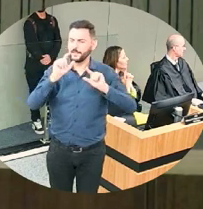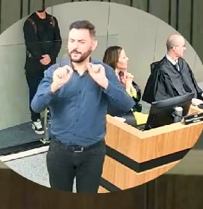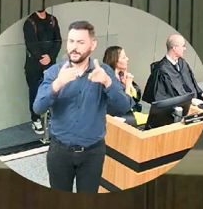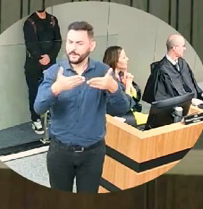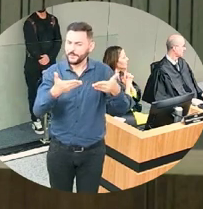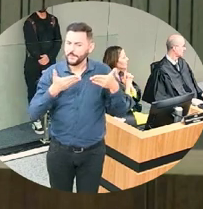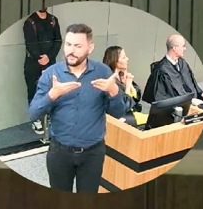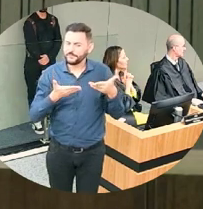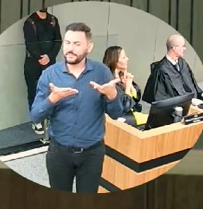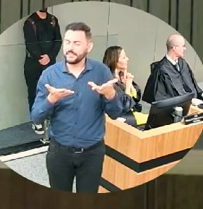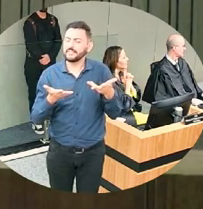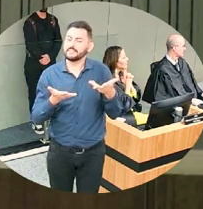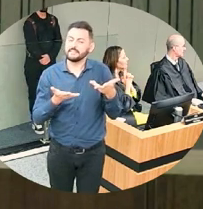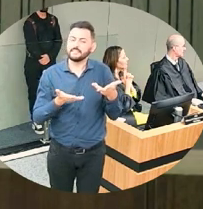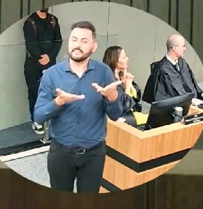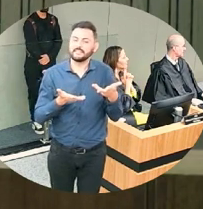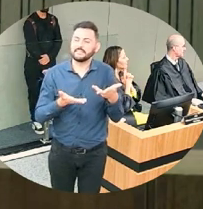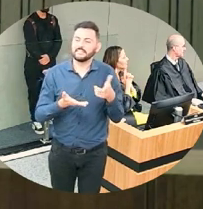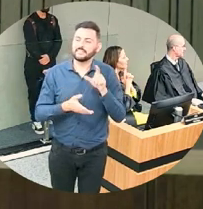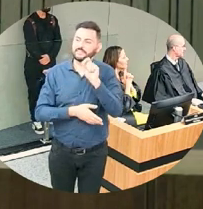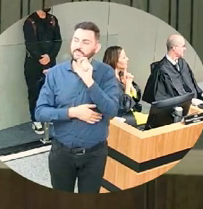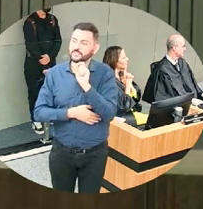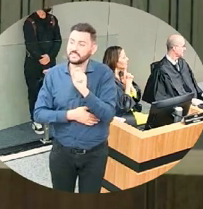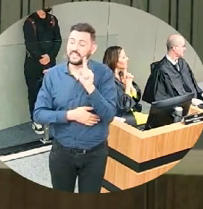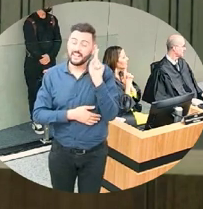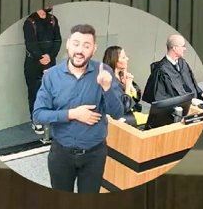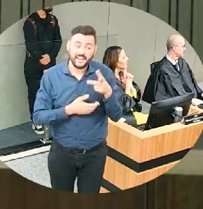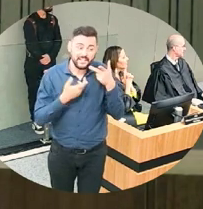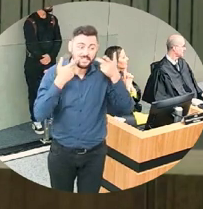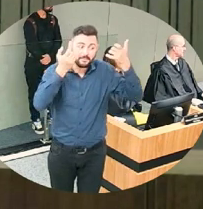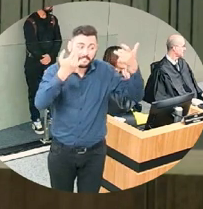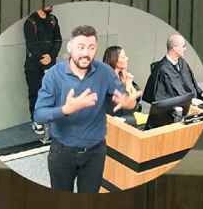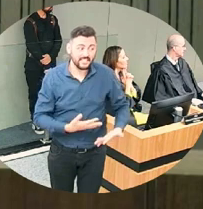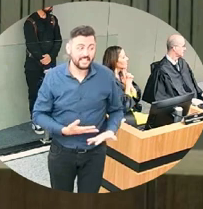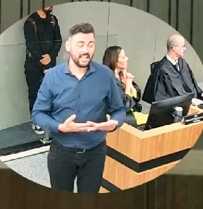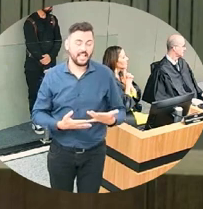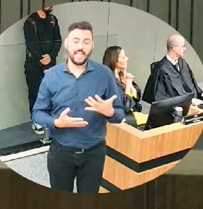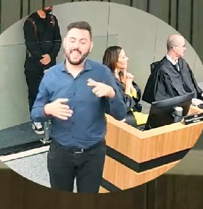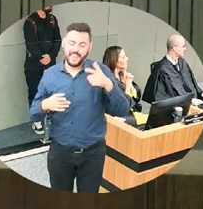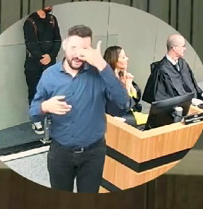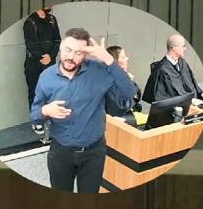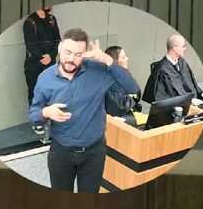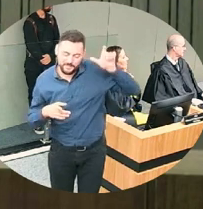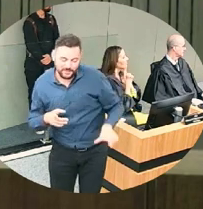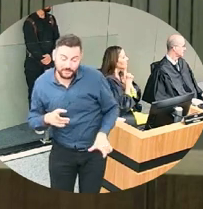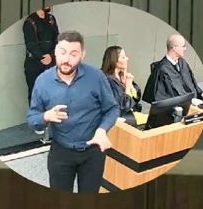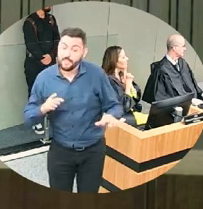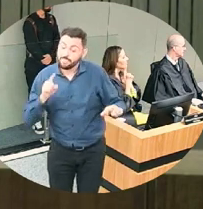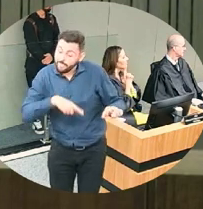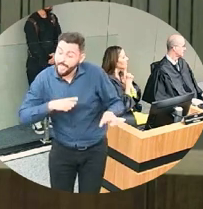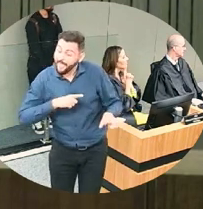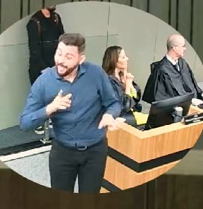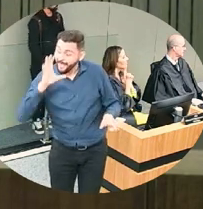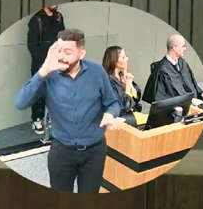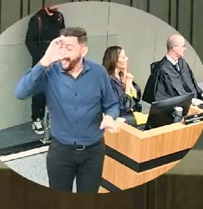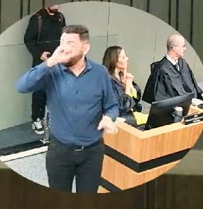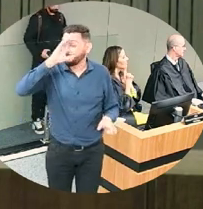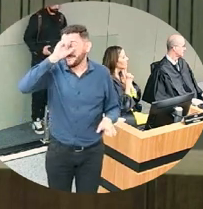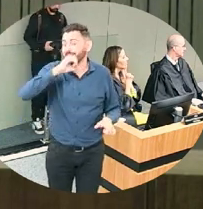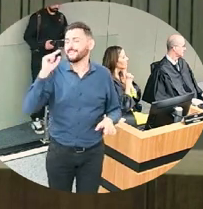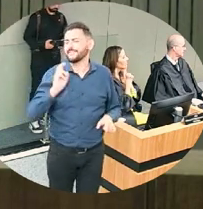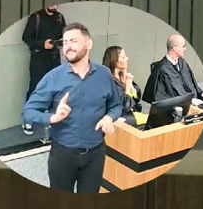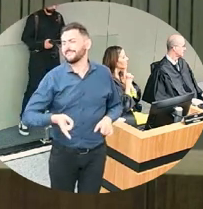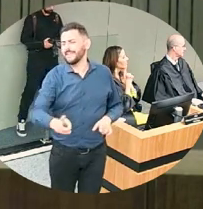conva uma reflexão do ainda imaturo calouro ao sempre aprendiz Desembargador hoje empossado Presidente